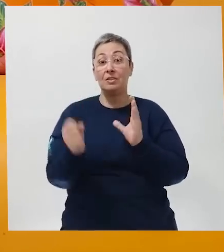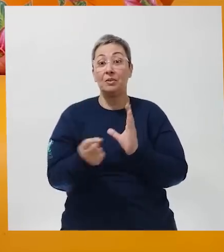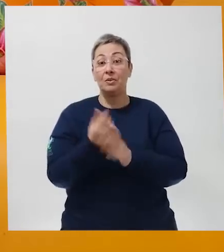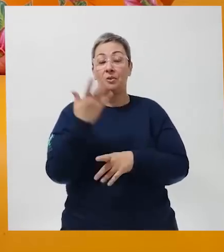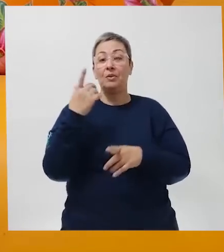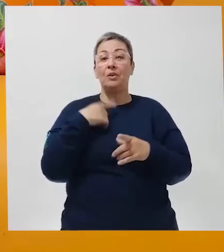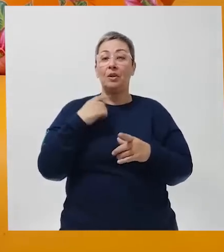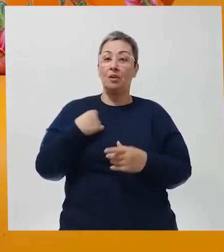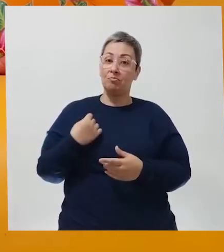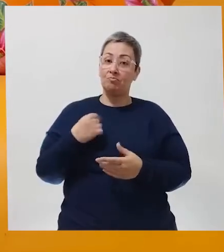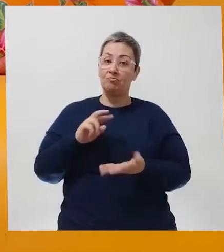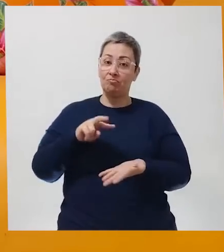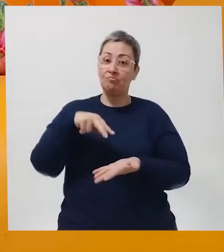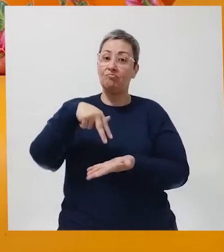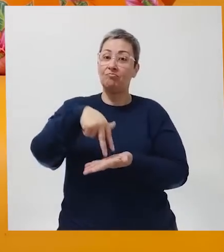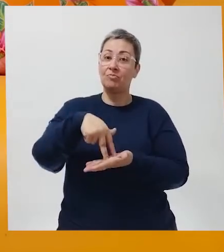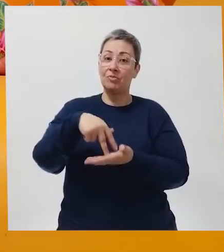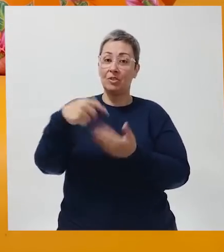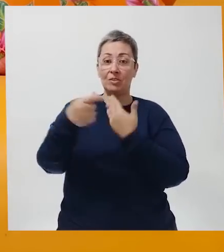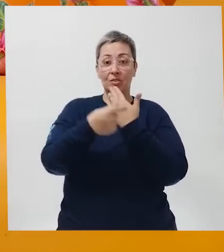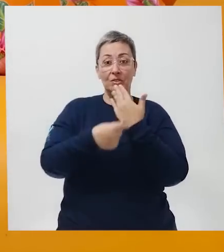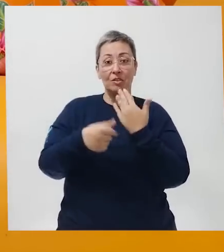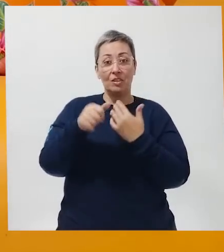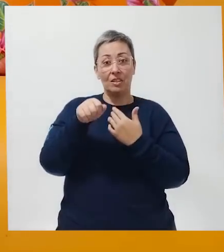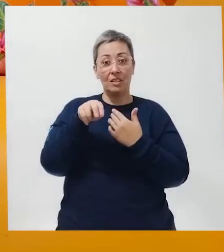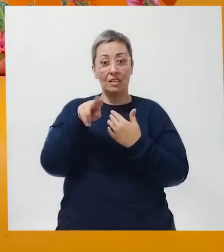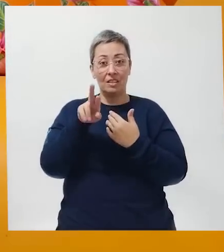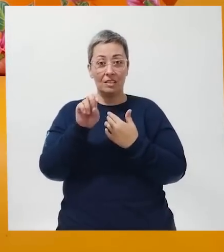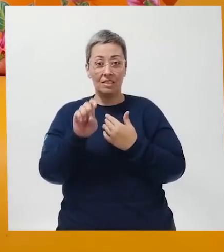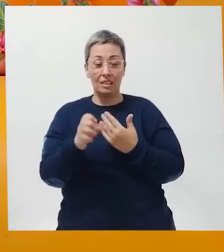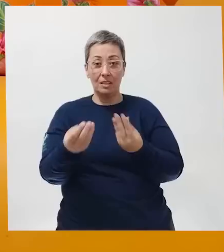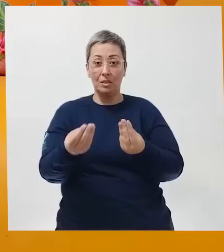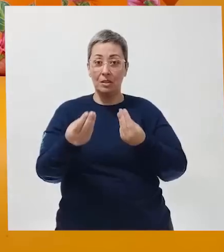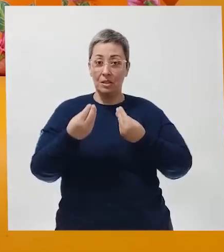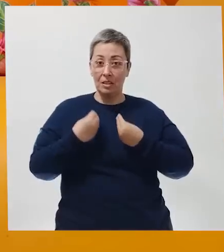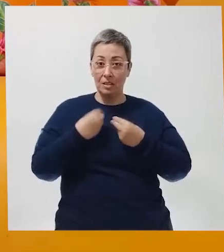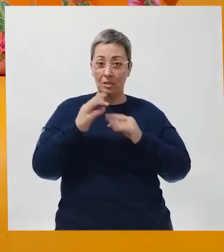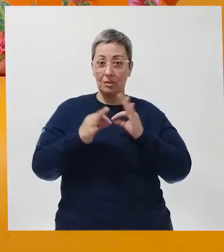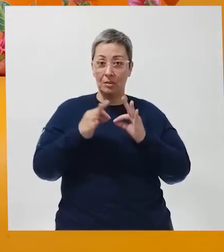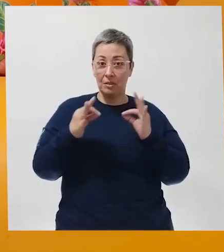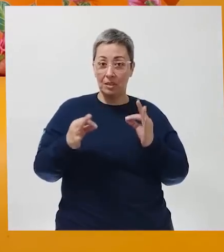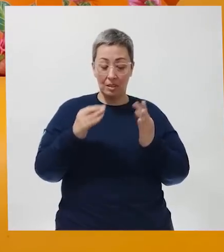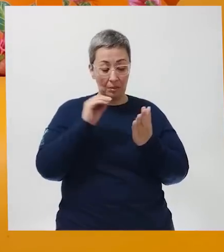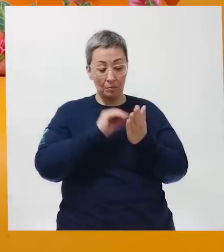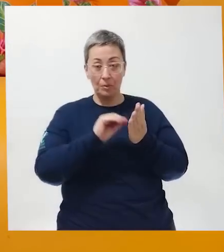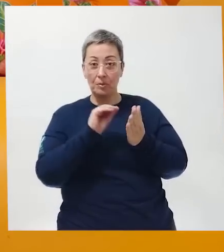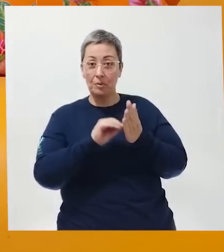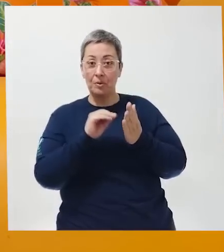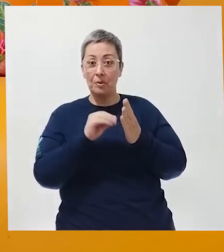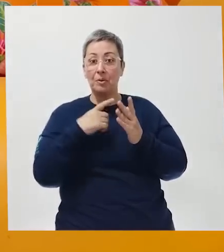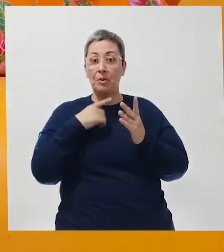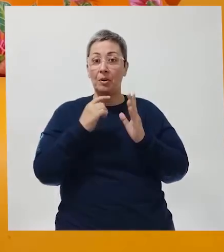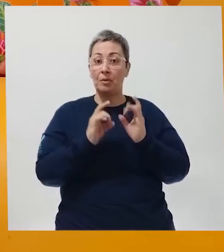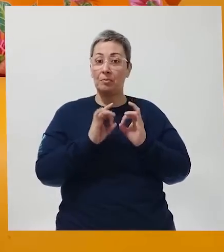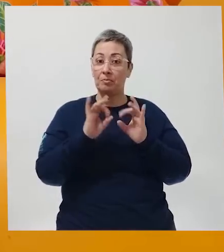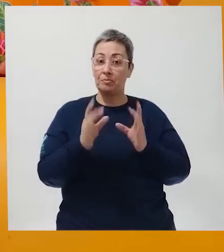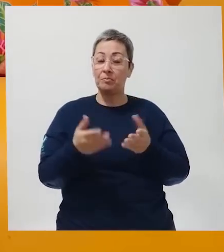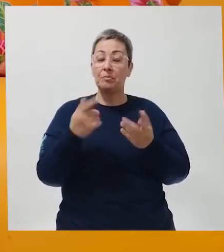no dia do lançamento do livro eu estava presente e André Neves me presenteou e colocou uma